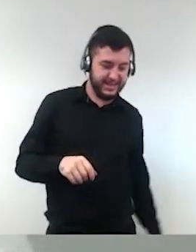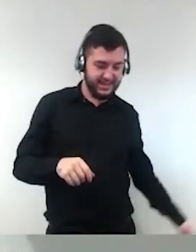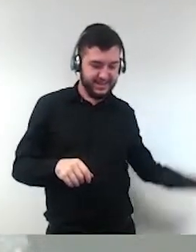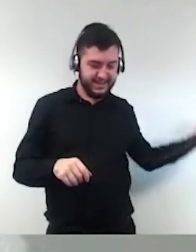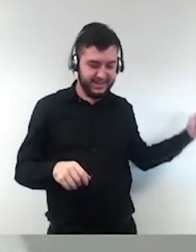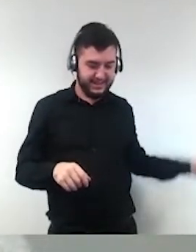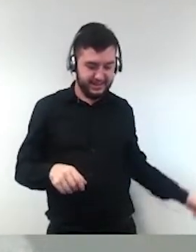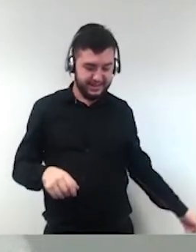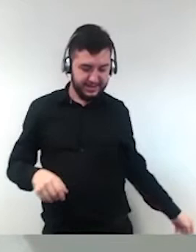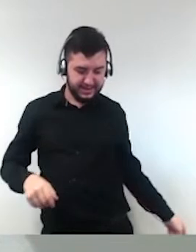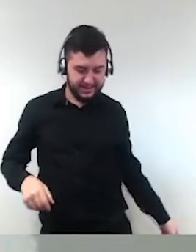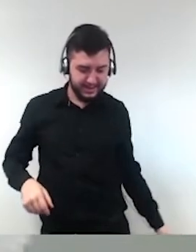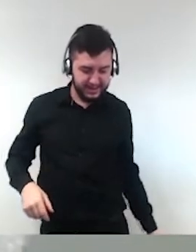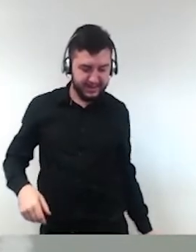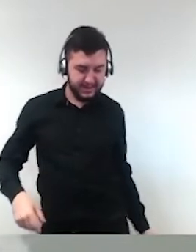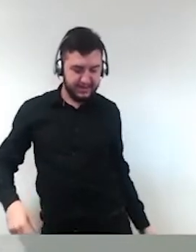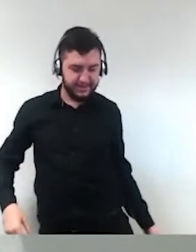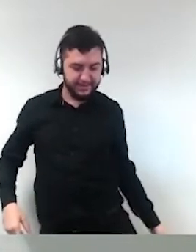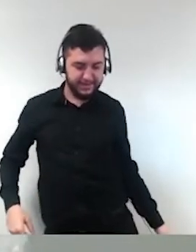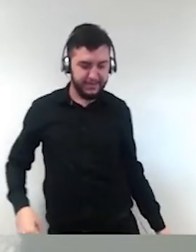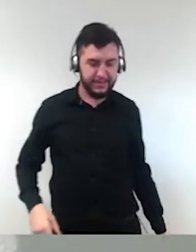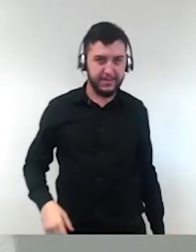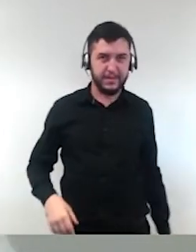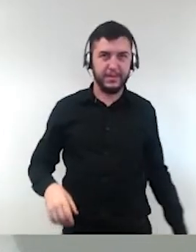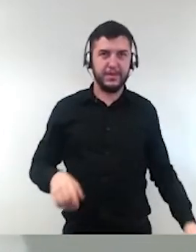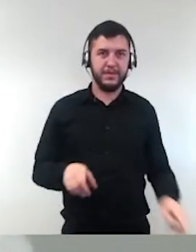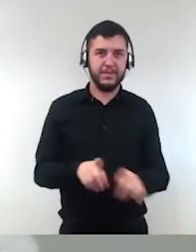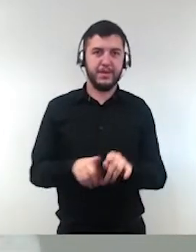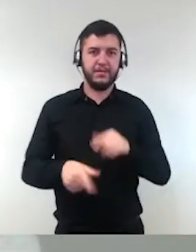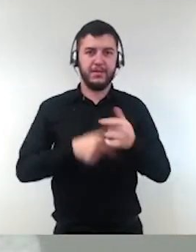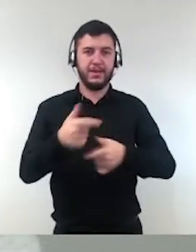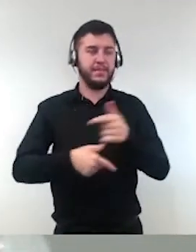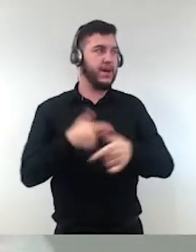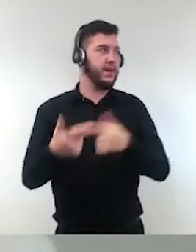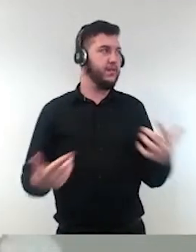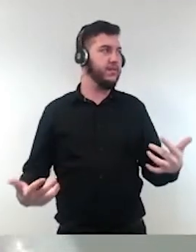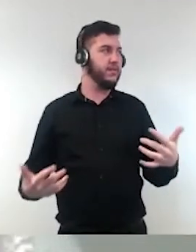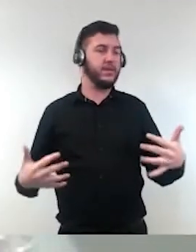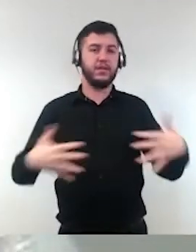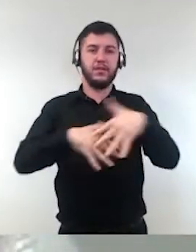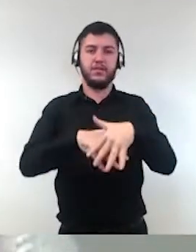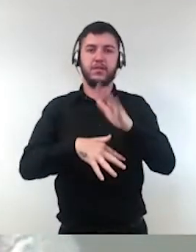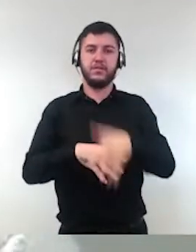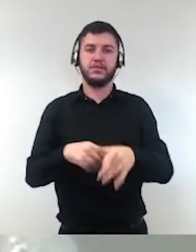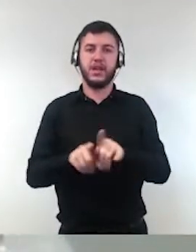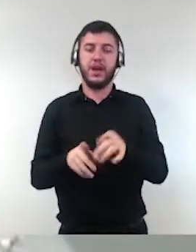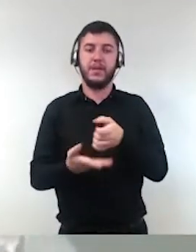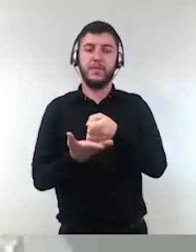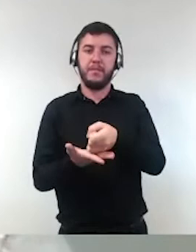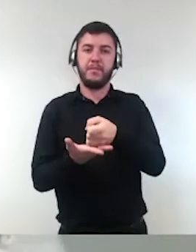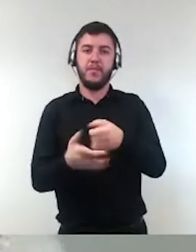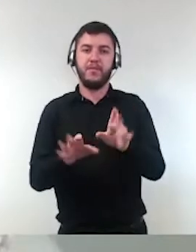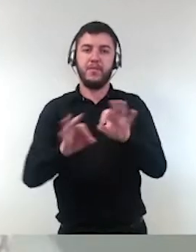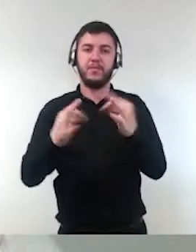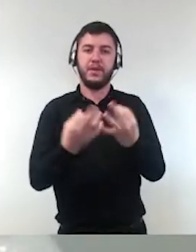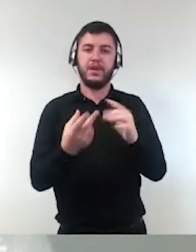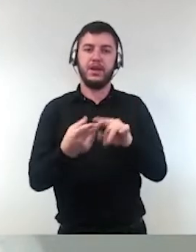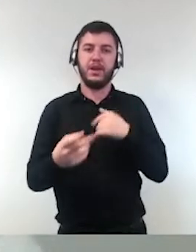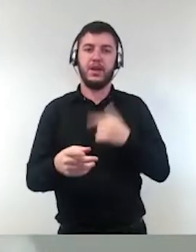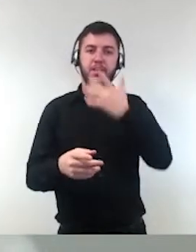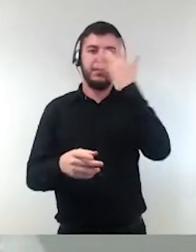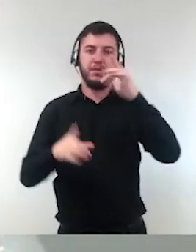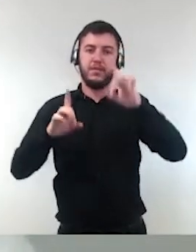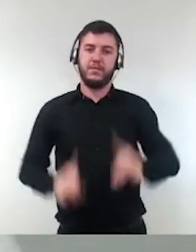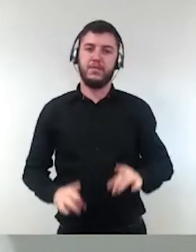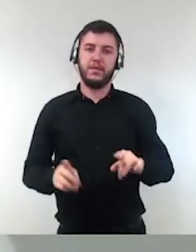inclusivo, considerando as acomodações familiares, as deficiências, as limitações econômicas